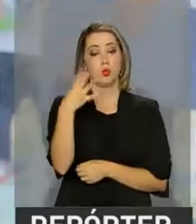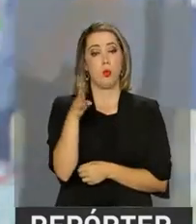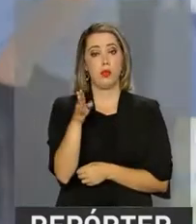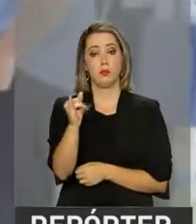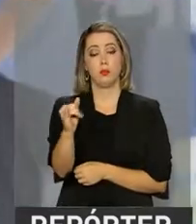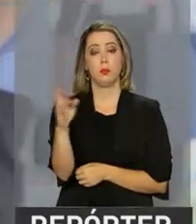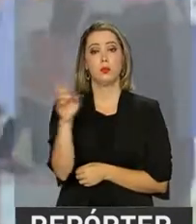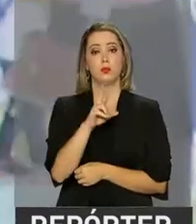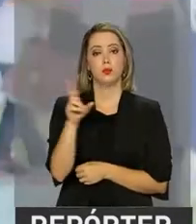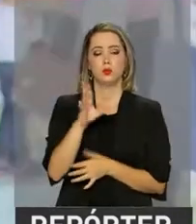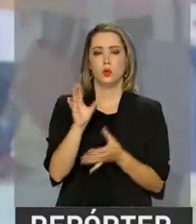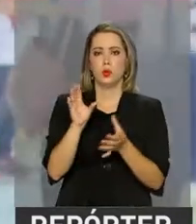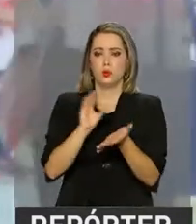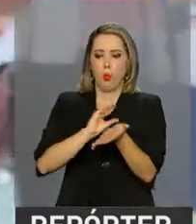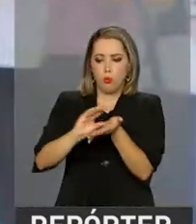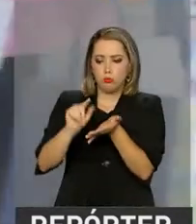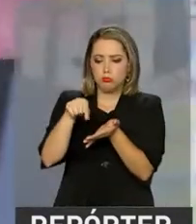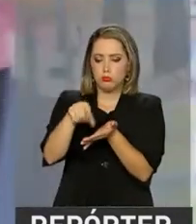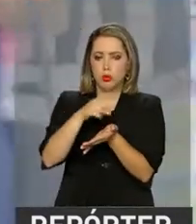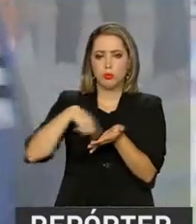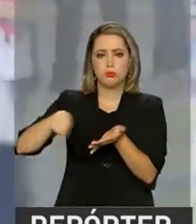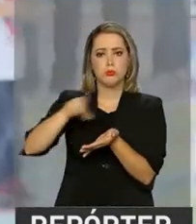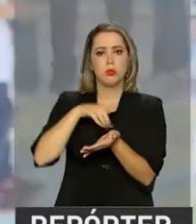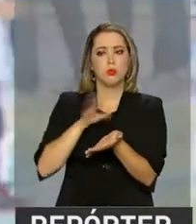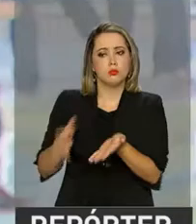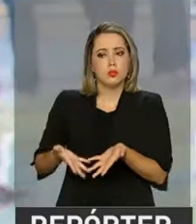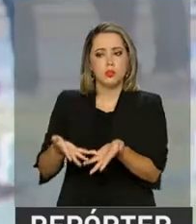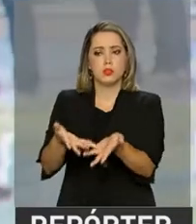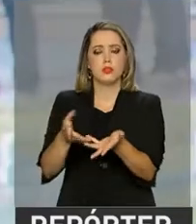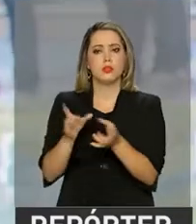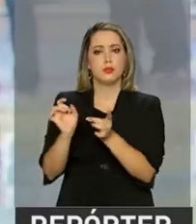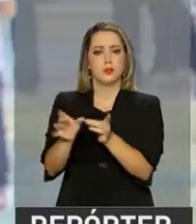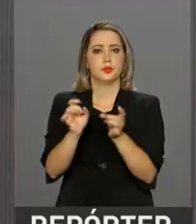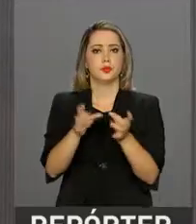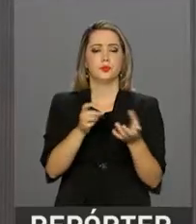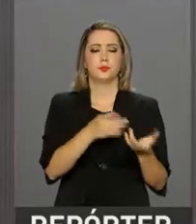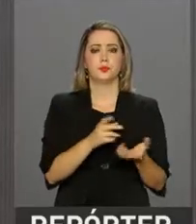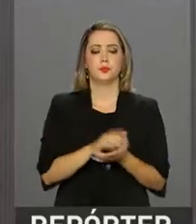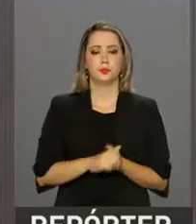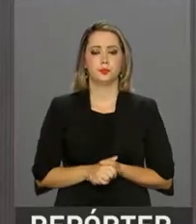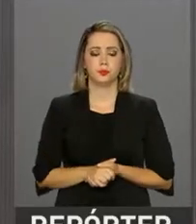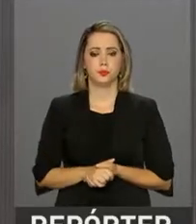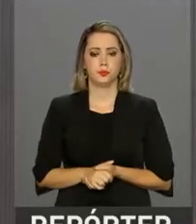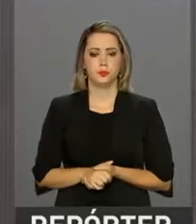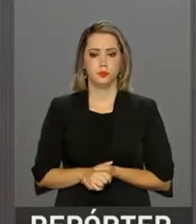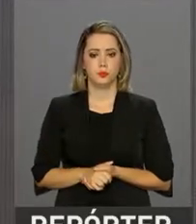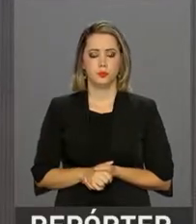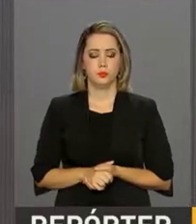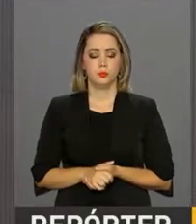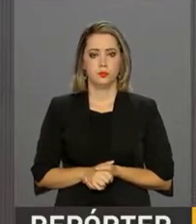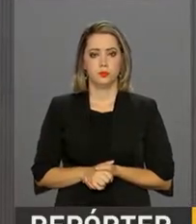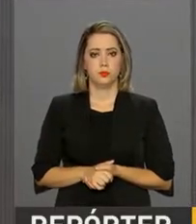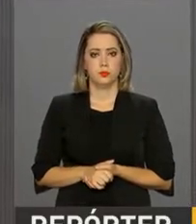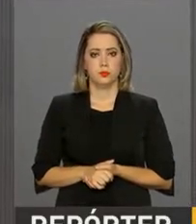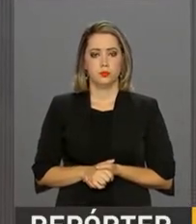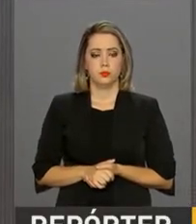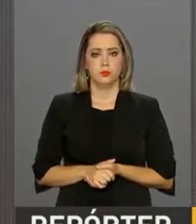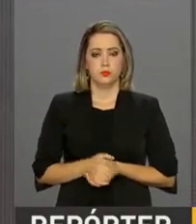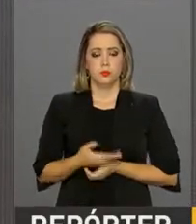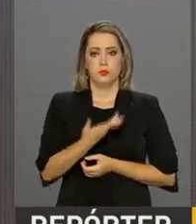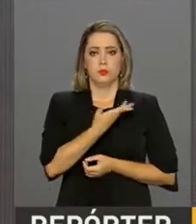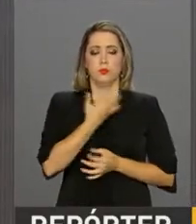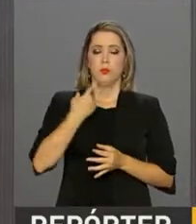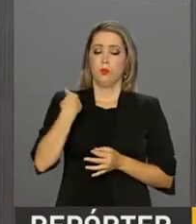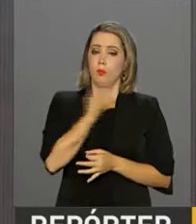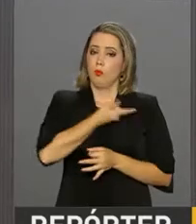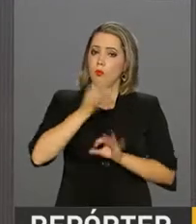reais vão fazer parte de um fundo que incentiva as concessões nos municípios. Estamos preparando a criação de um fundo que teria